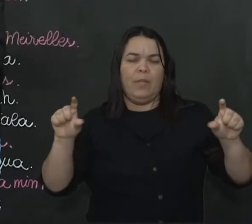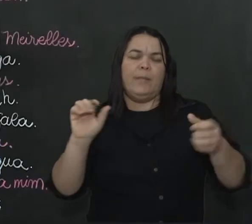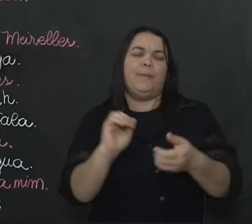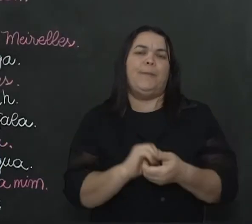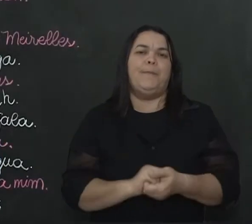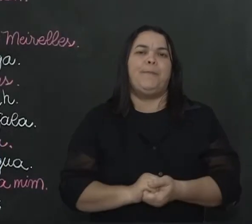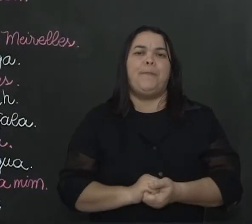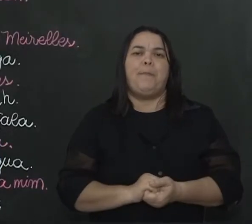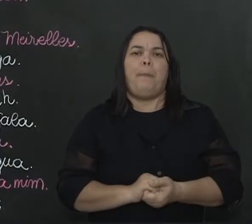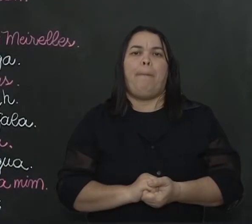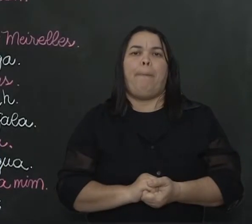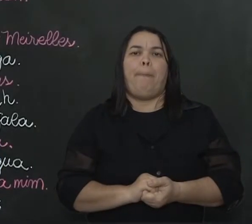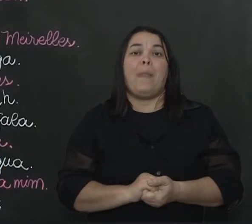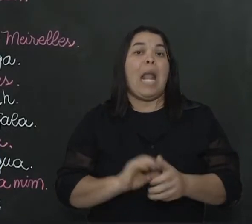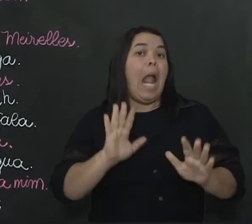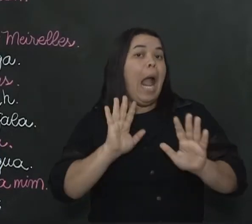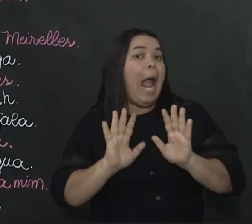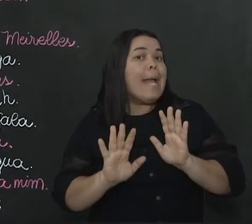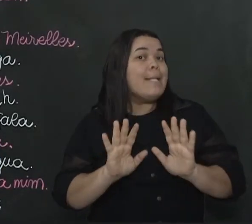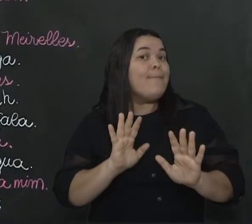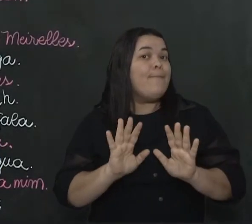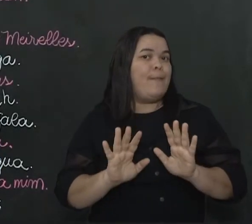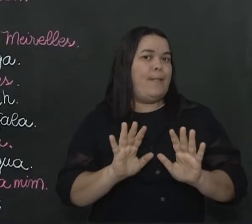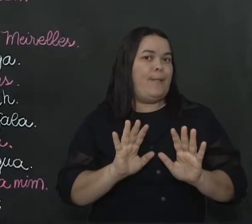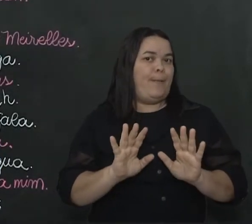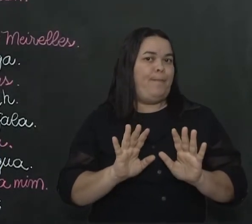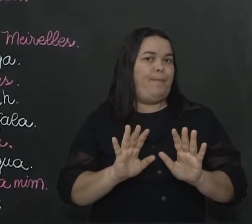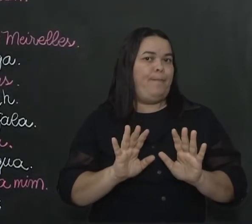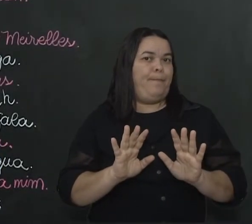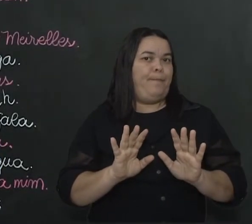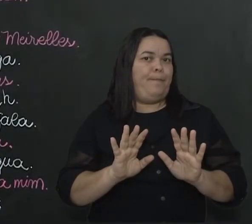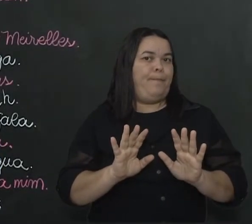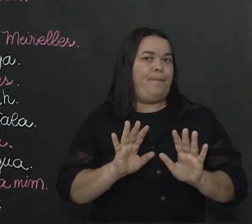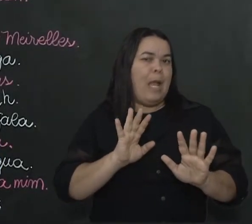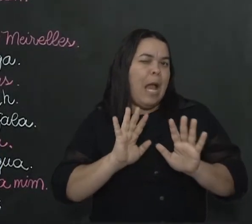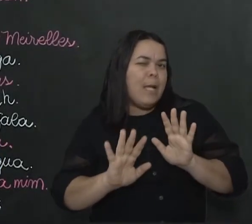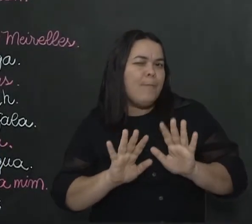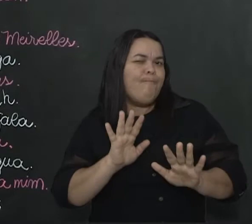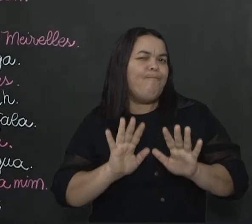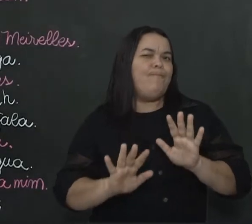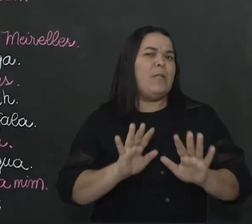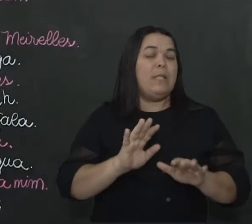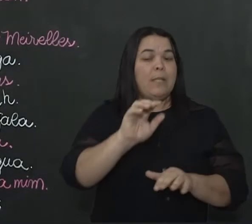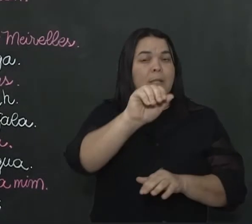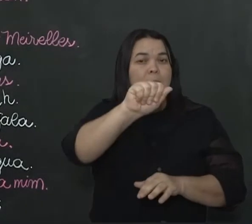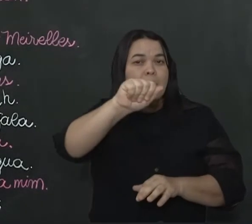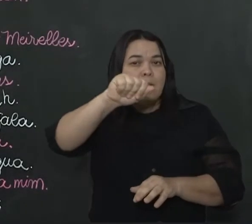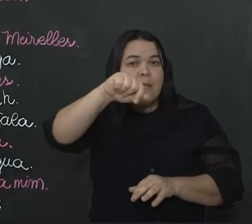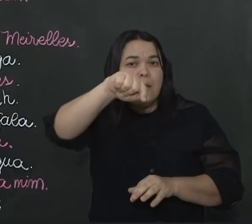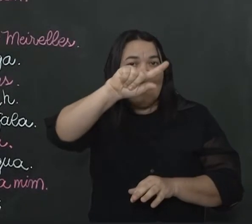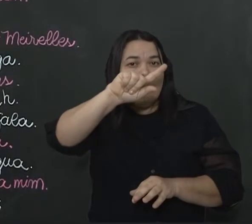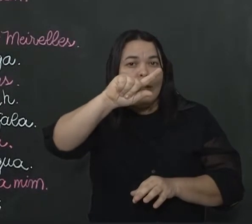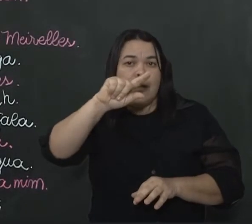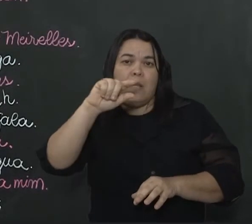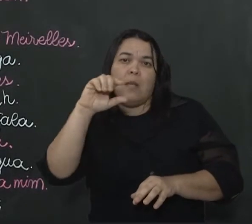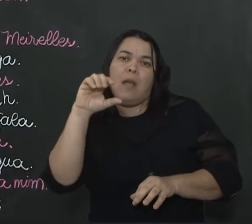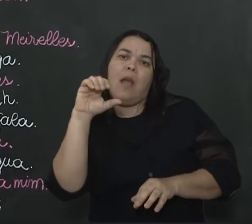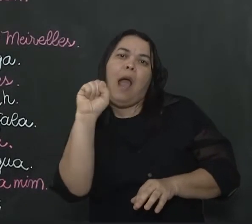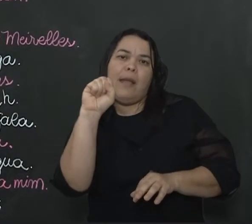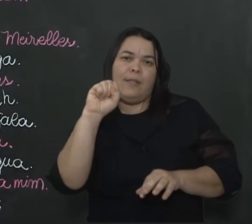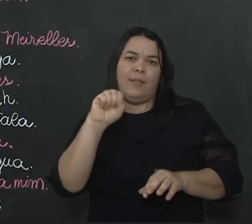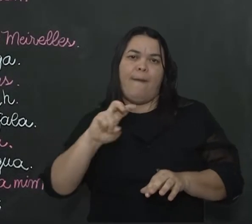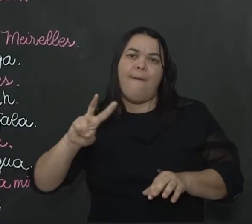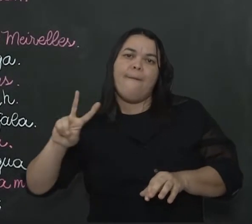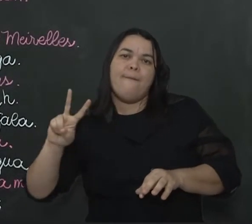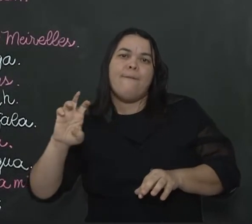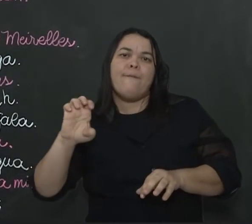escrita dessa forma é às vezes. Nessa indicação, né, temporal. Às vezes